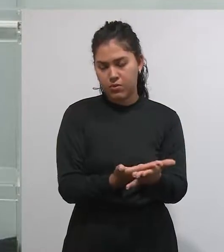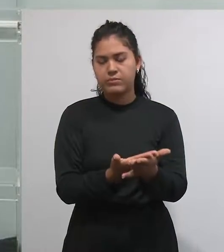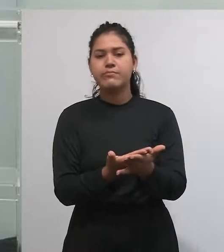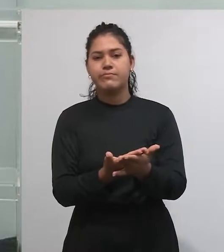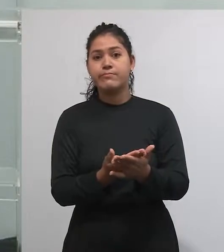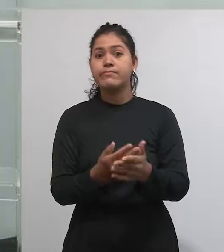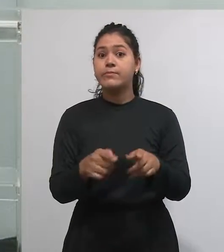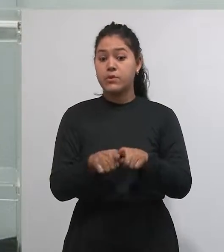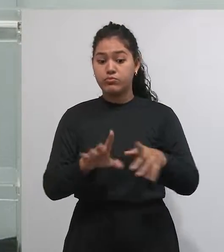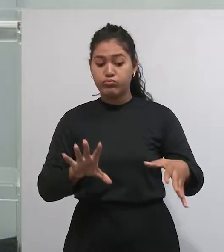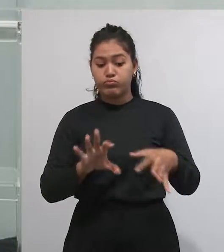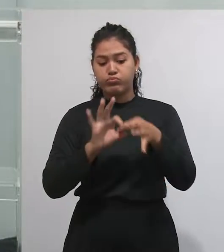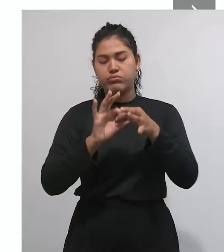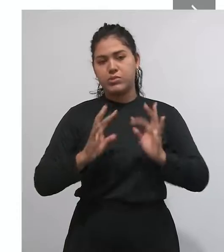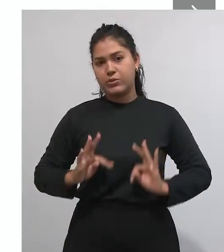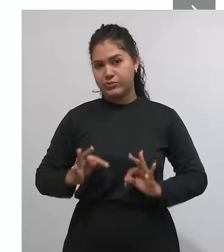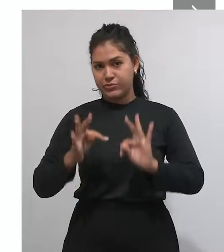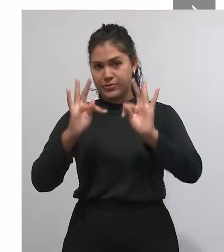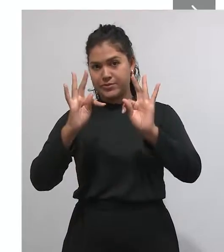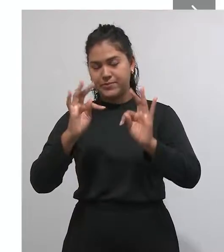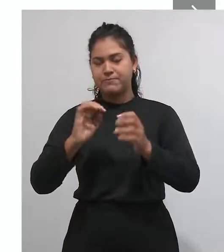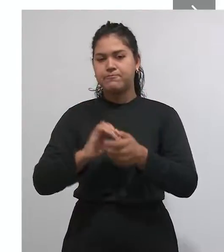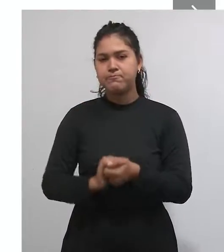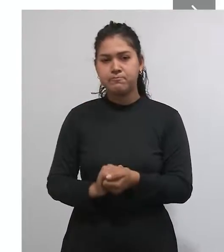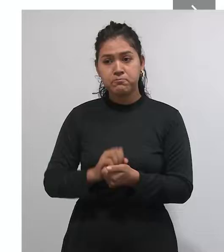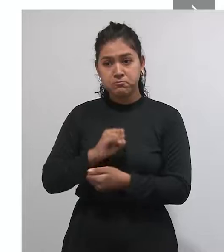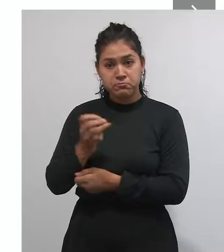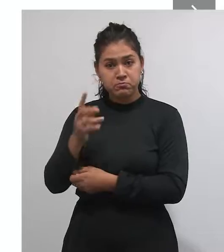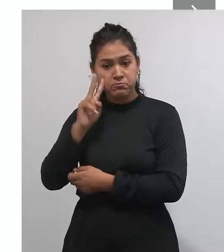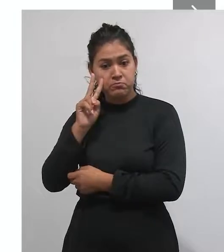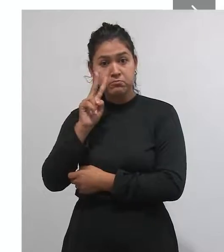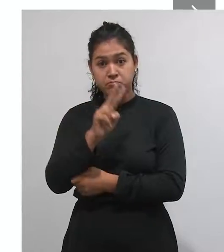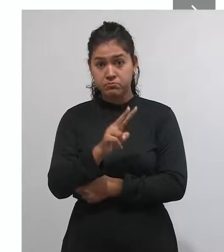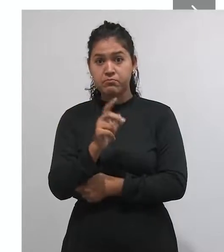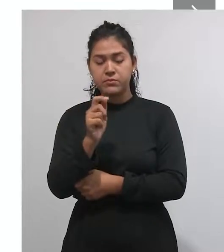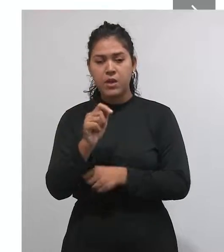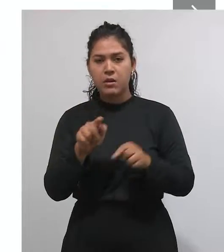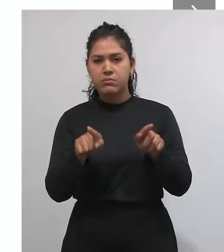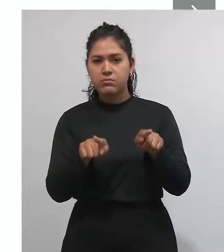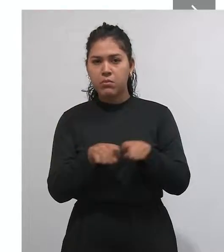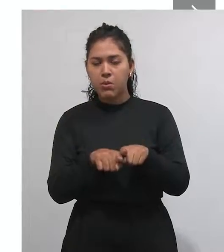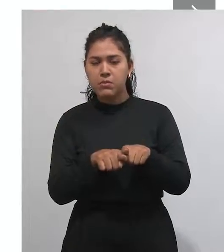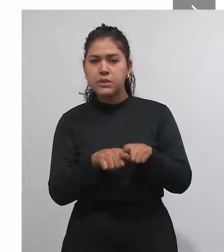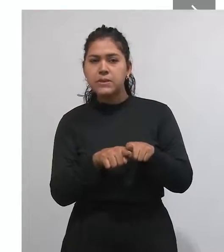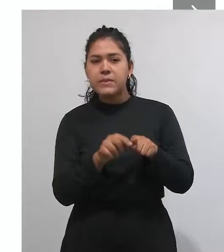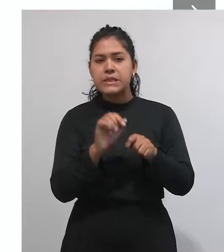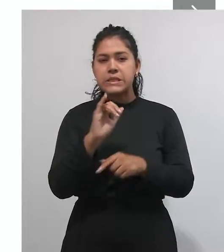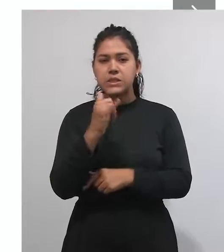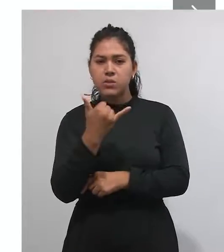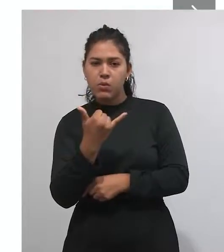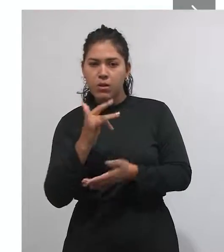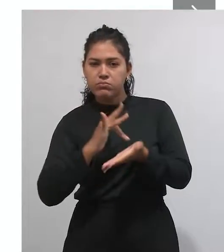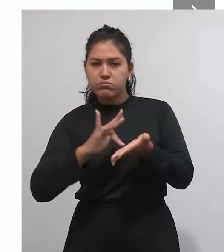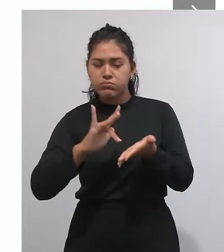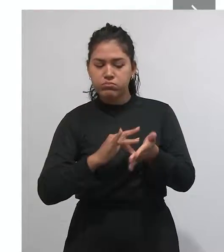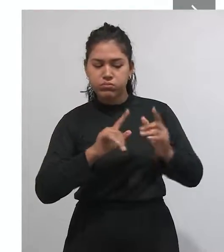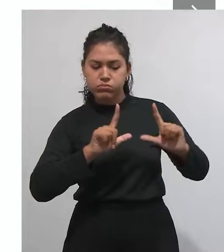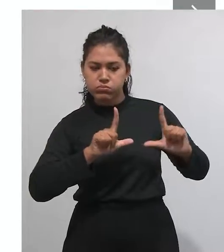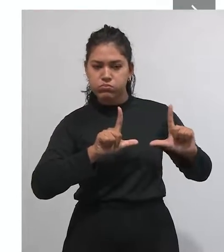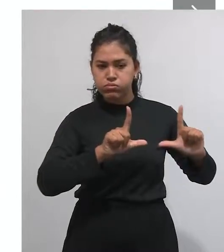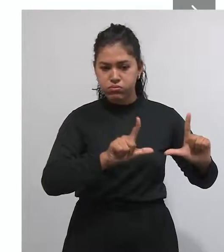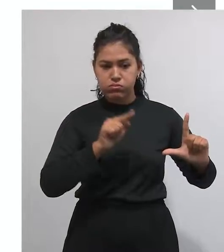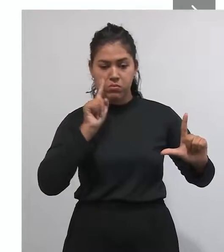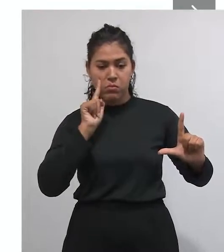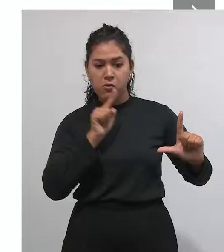e tecnológica. Bom, se você quiser saber mais, você pode apontar o seu celular para o QR Code que está aqui na tela, que